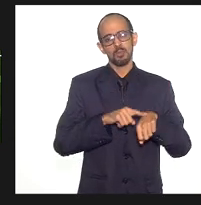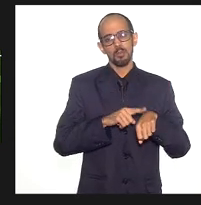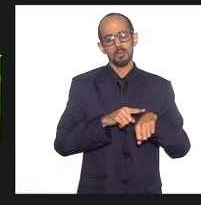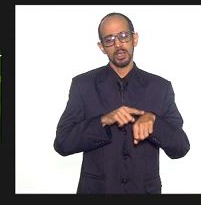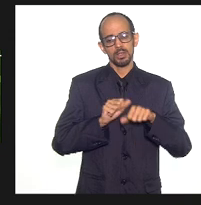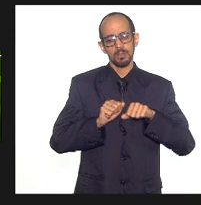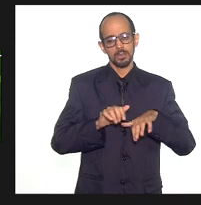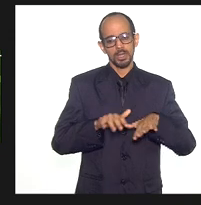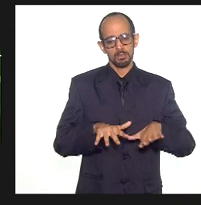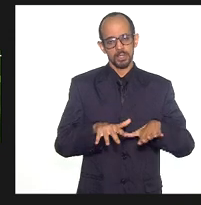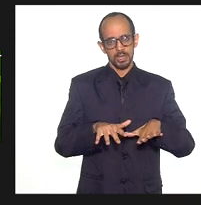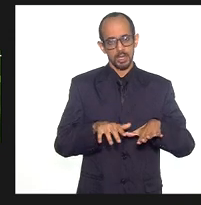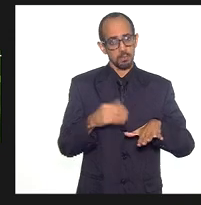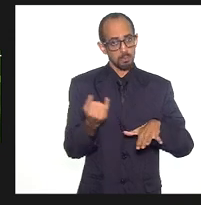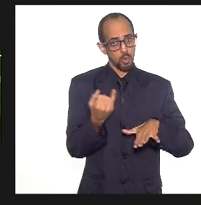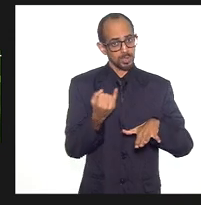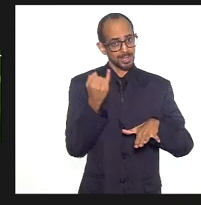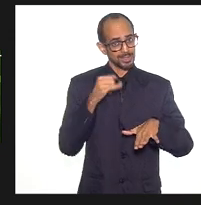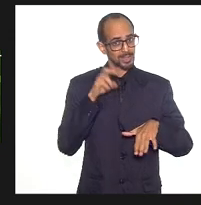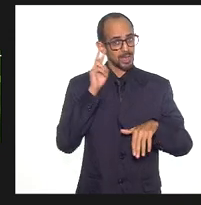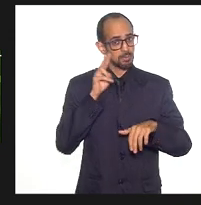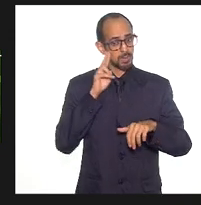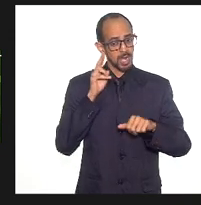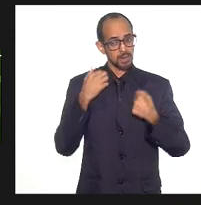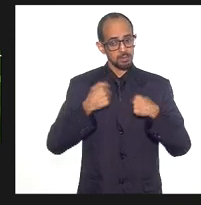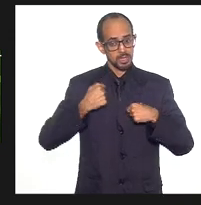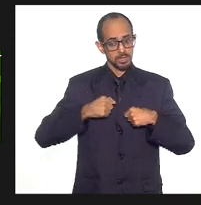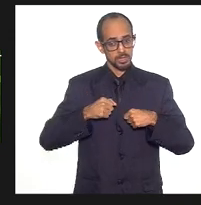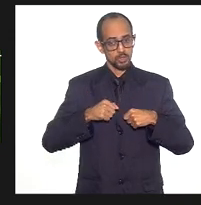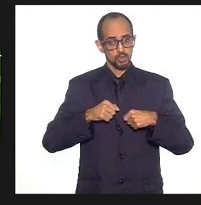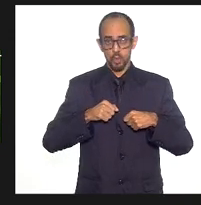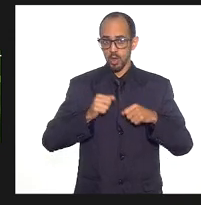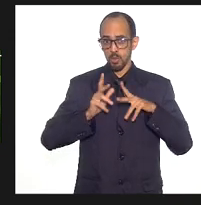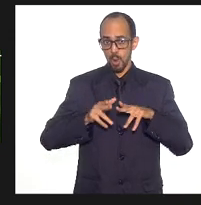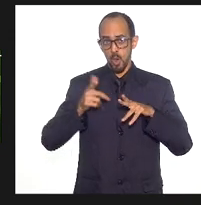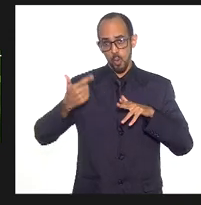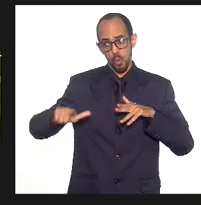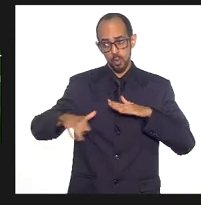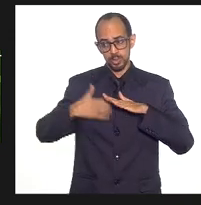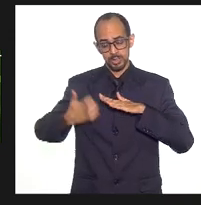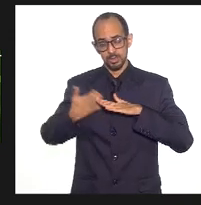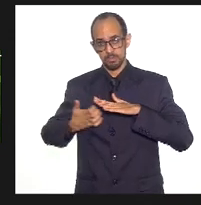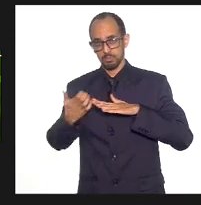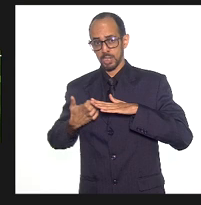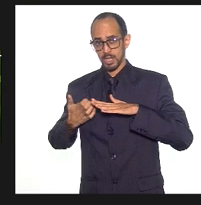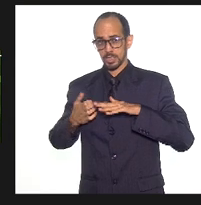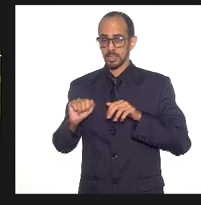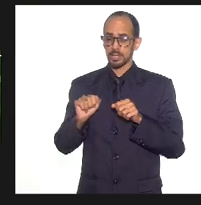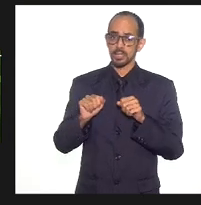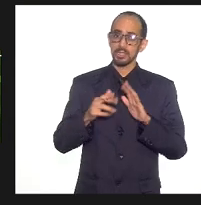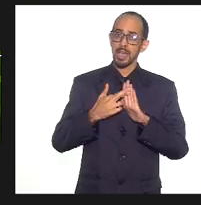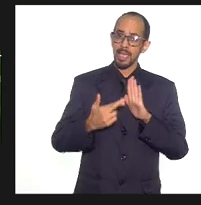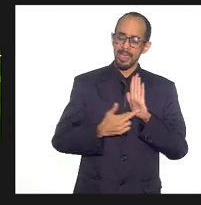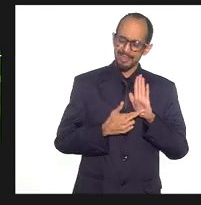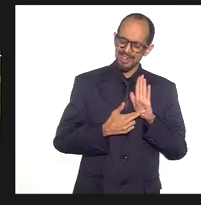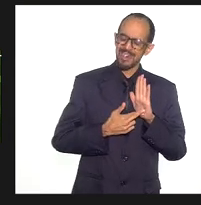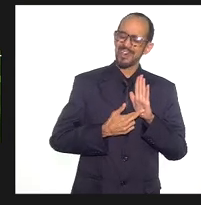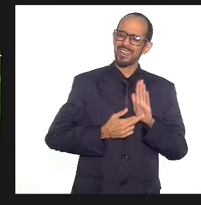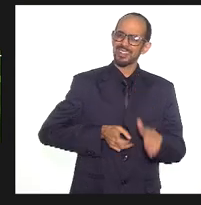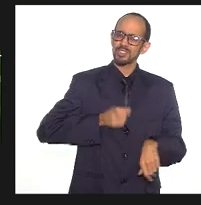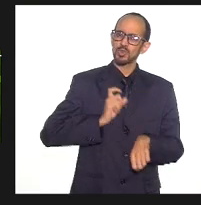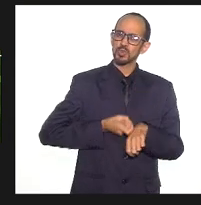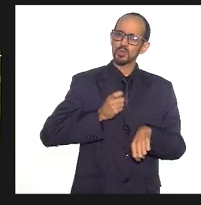Nós, importante sempre lembrar, tivemos que adotar, como diversas outras empresas, medidas críticas no intuito